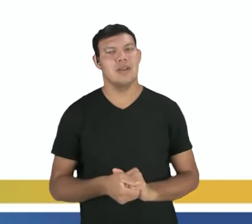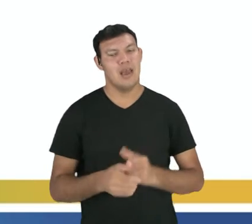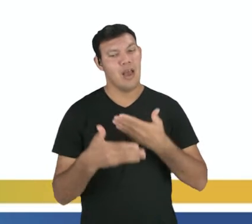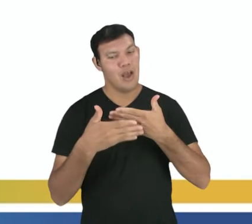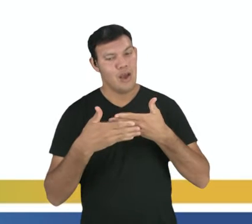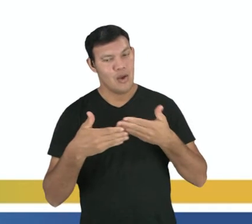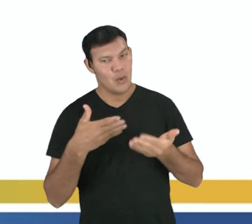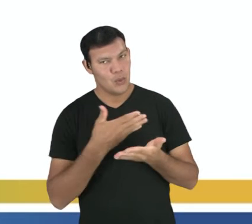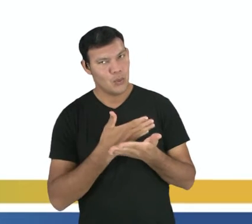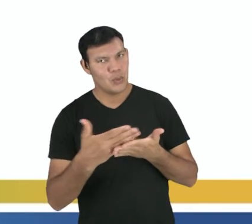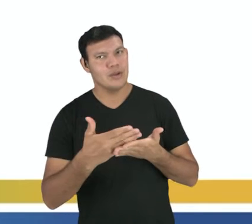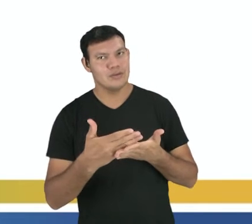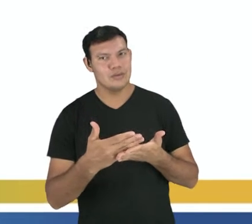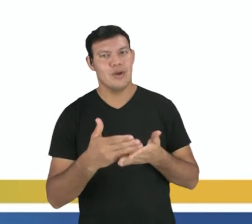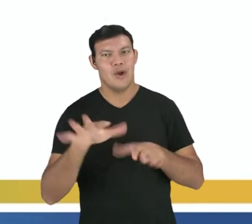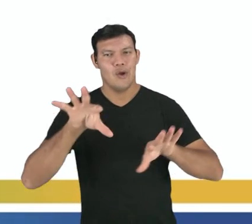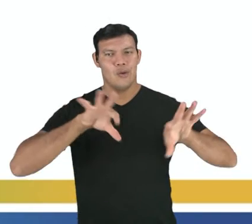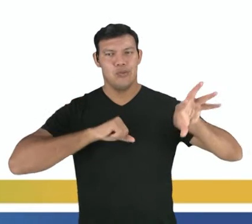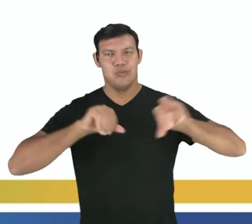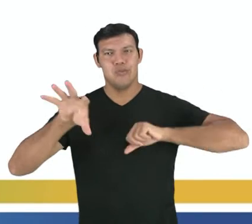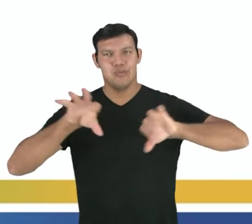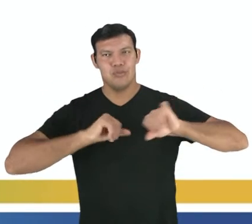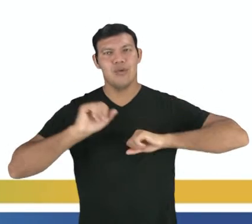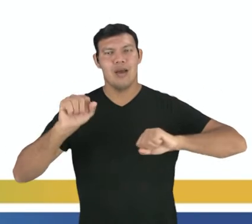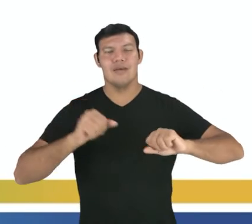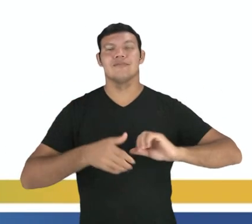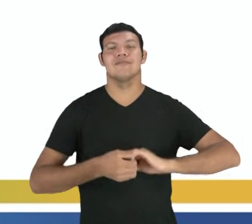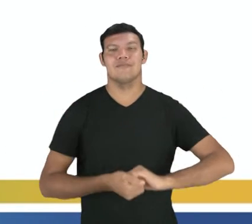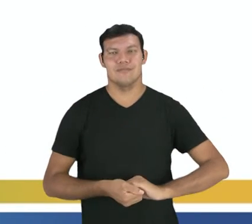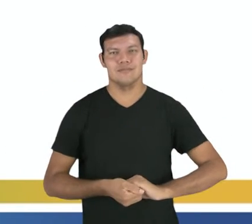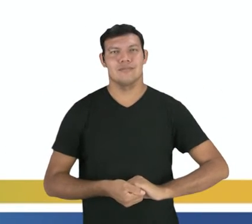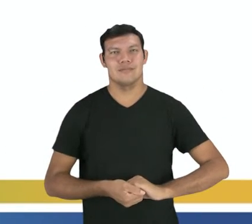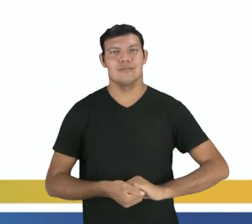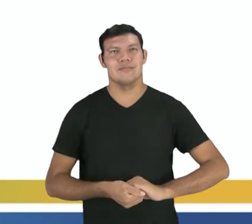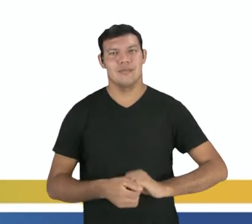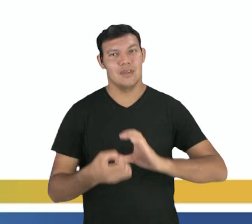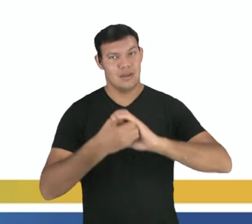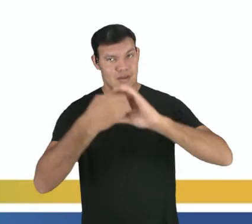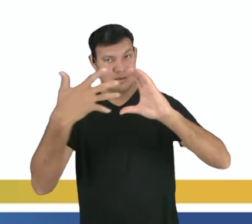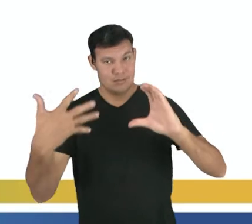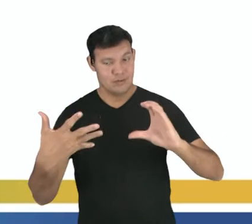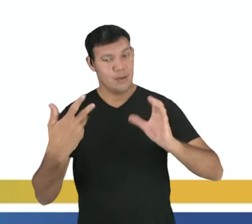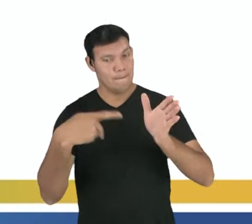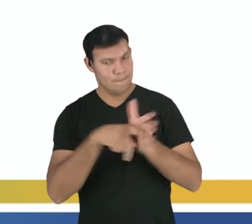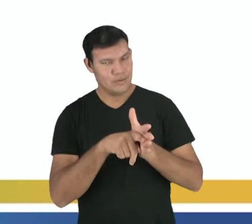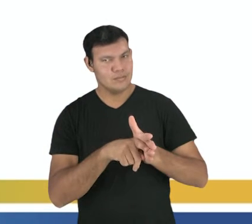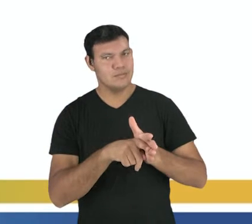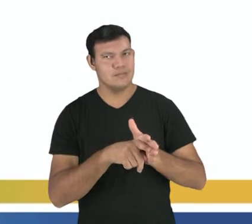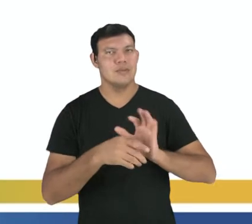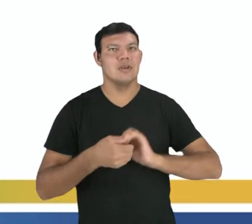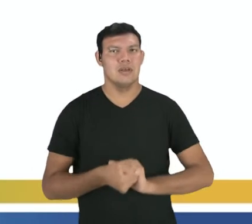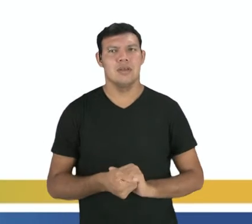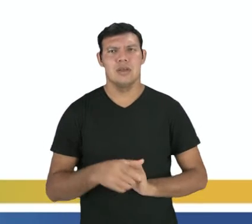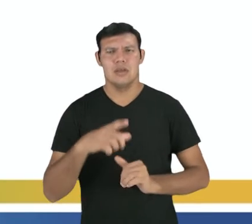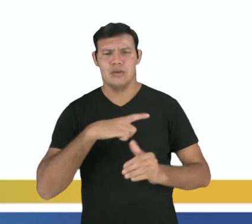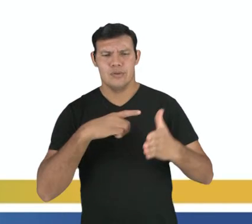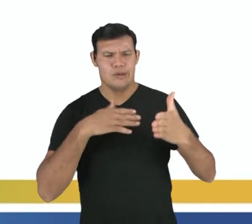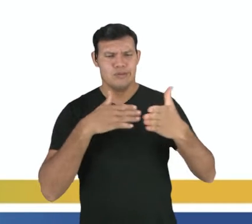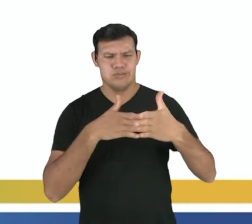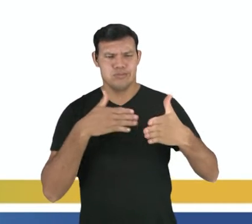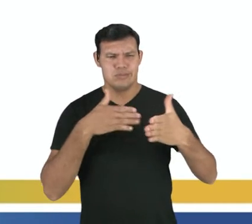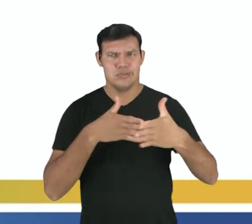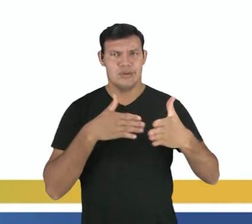essa questão do consumismo, né, que a gente falou logo no início, como uma característica. Porque houve essa